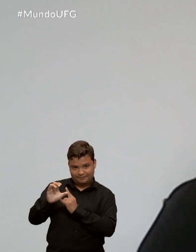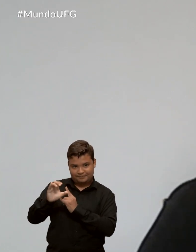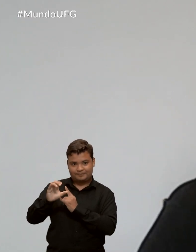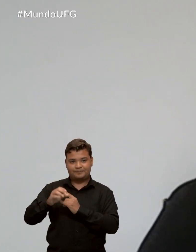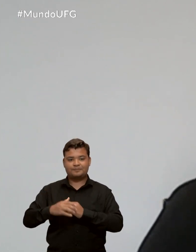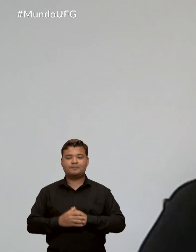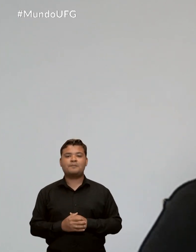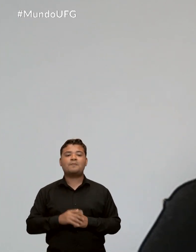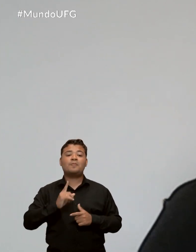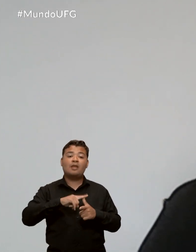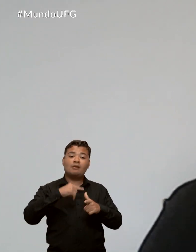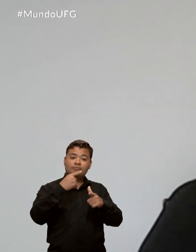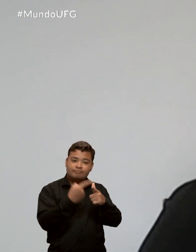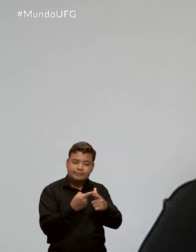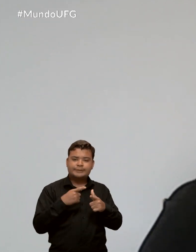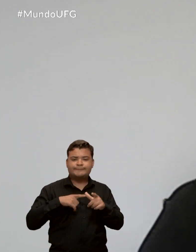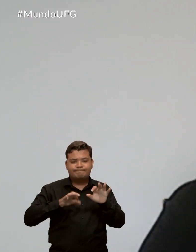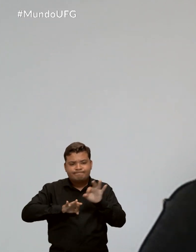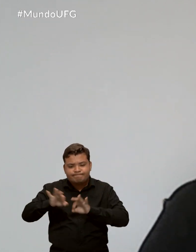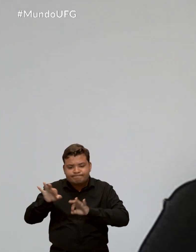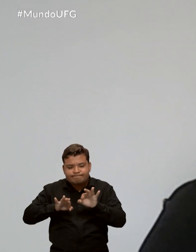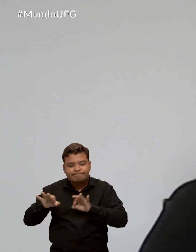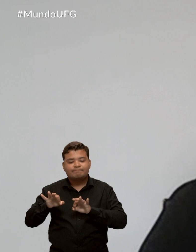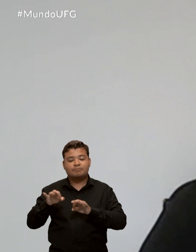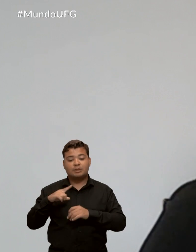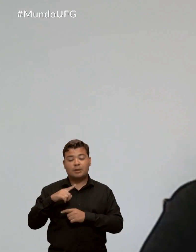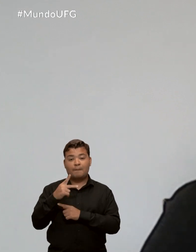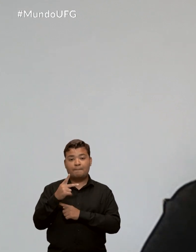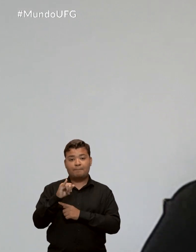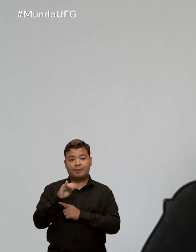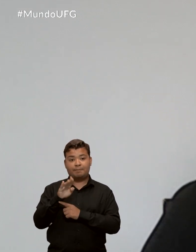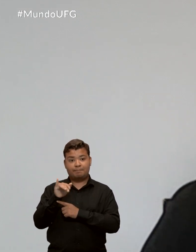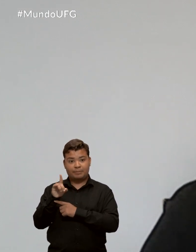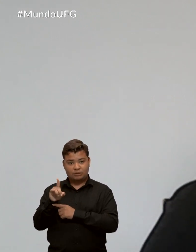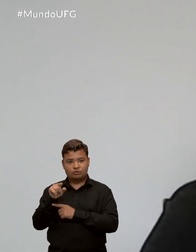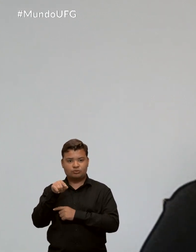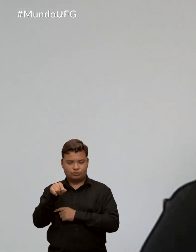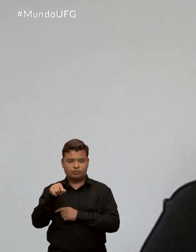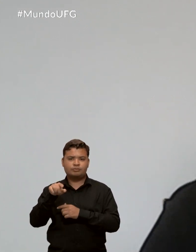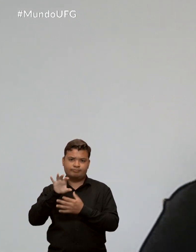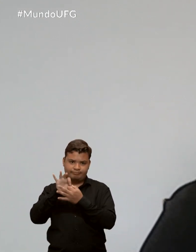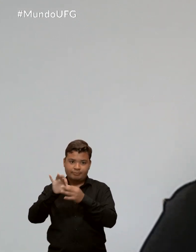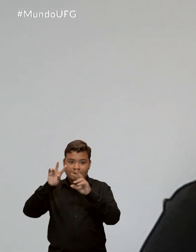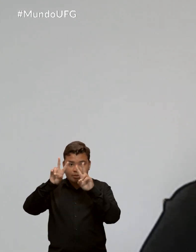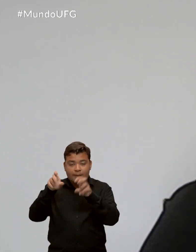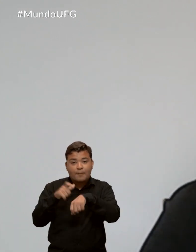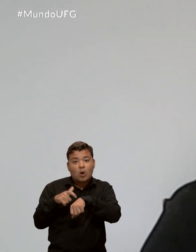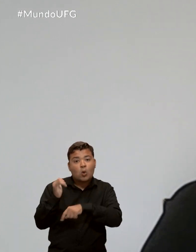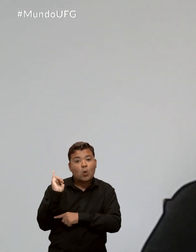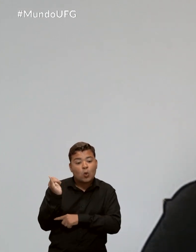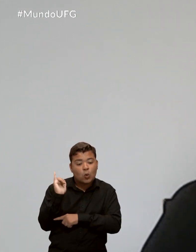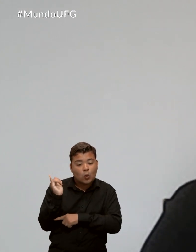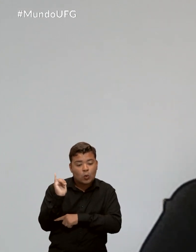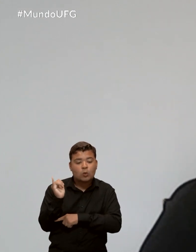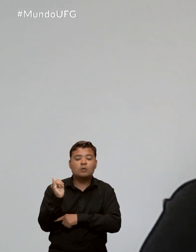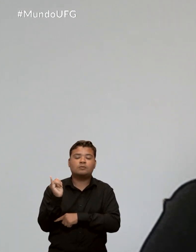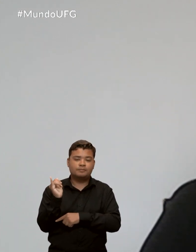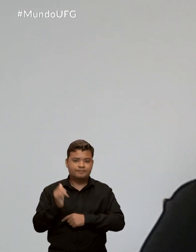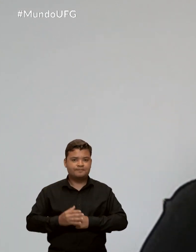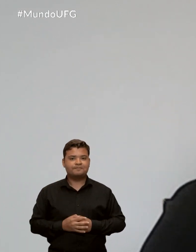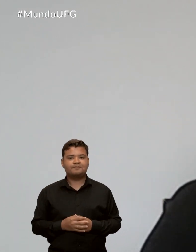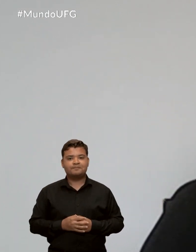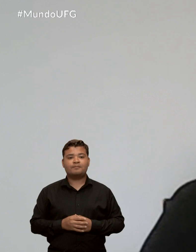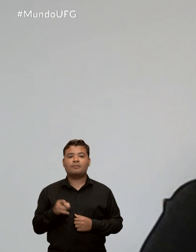ela ampliou, fez o PIBID com esse tema, Hora do Conto, e